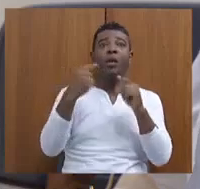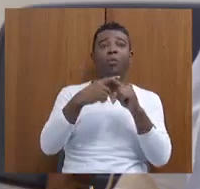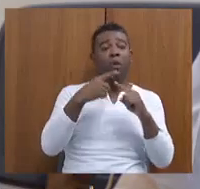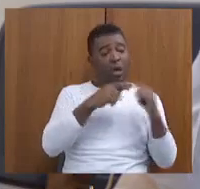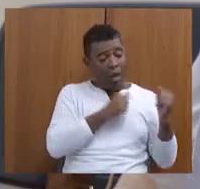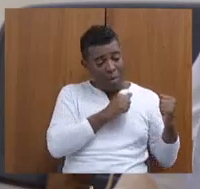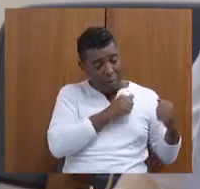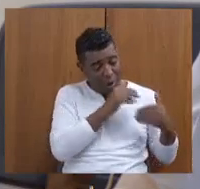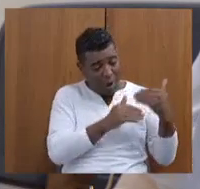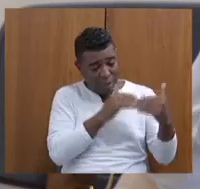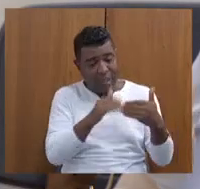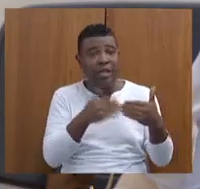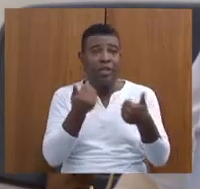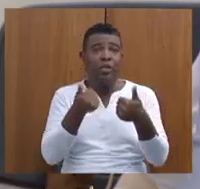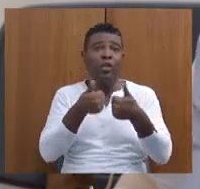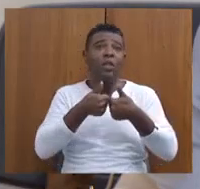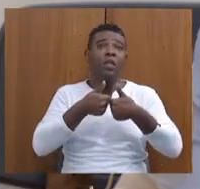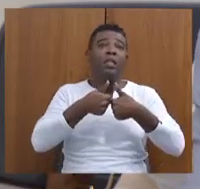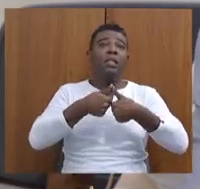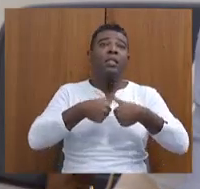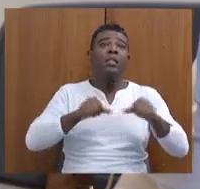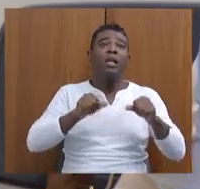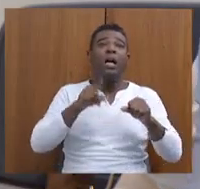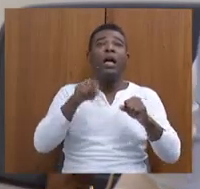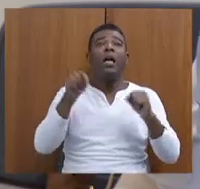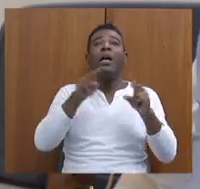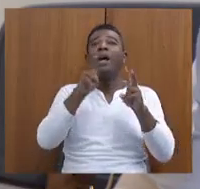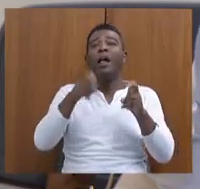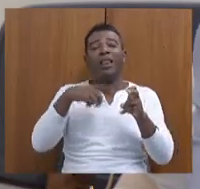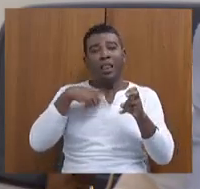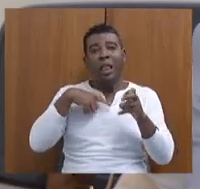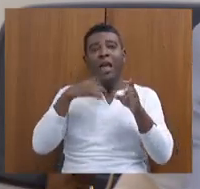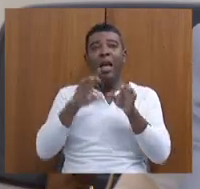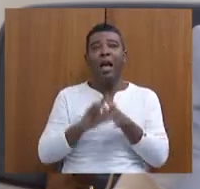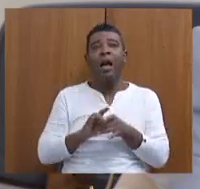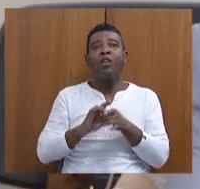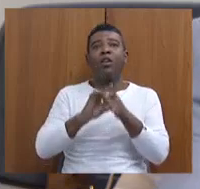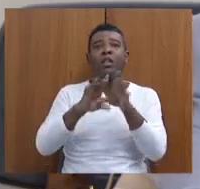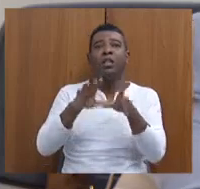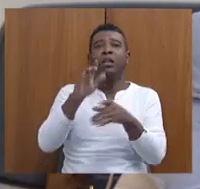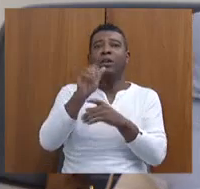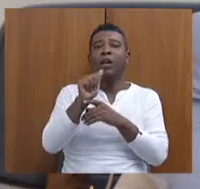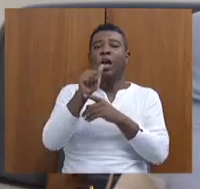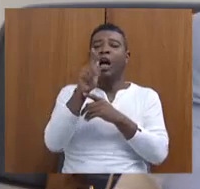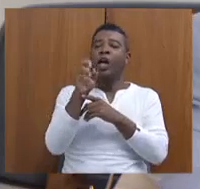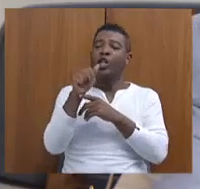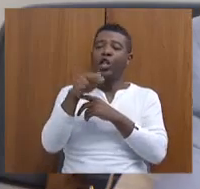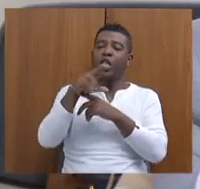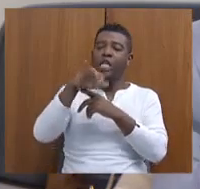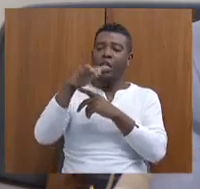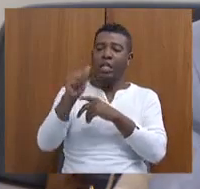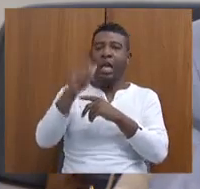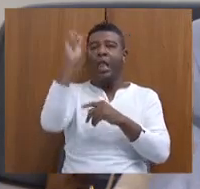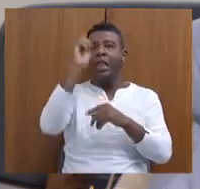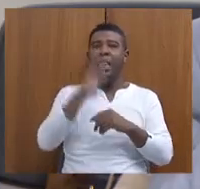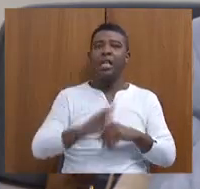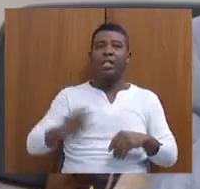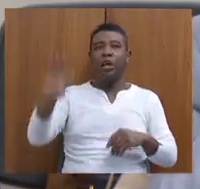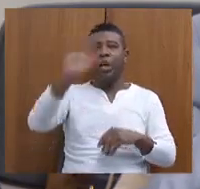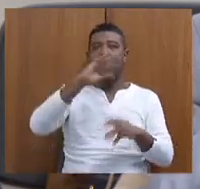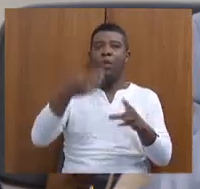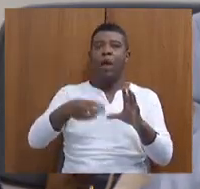sendo feitos mediante autorização da Agência Nacional da mineração todos os